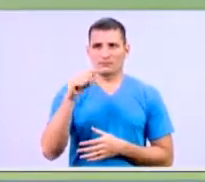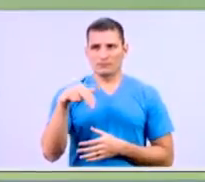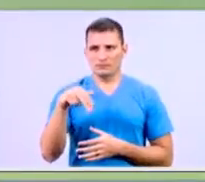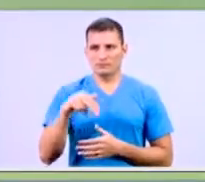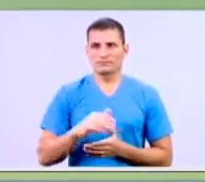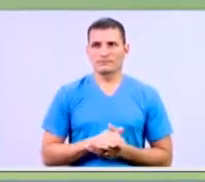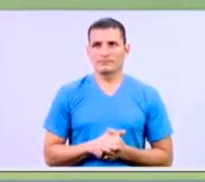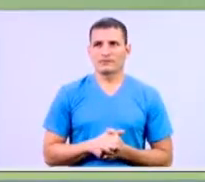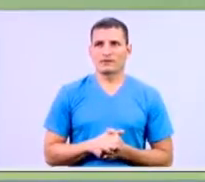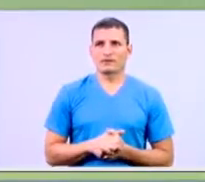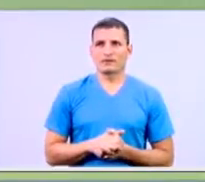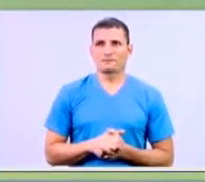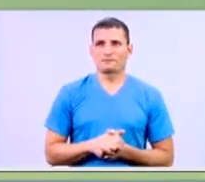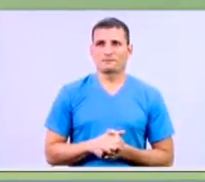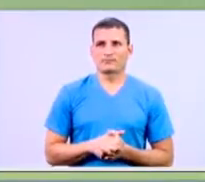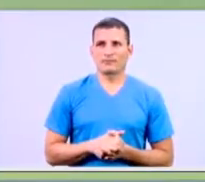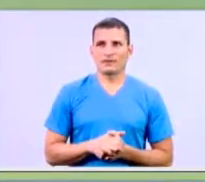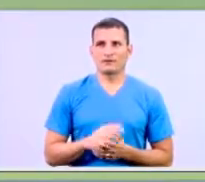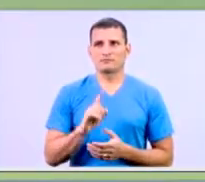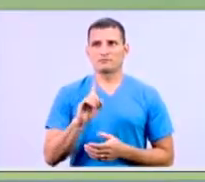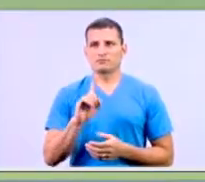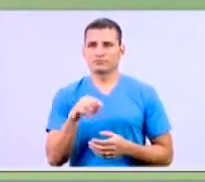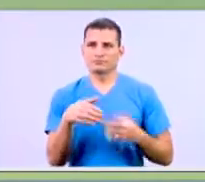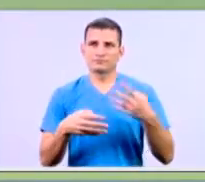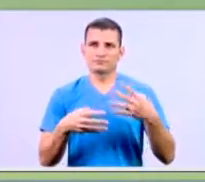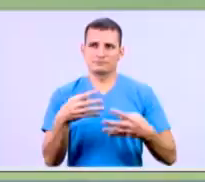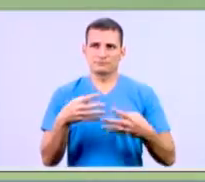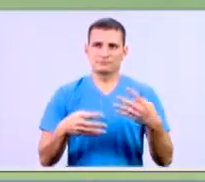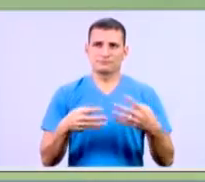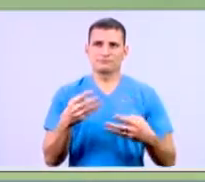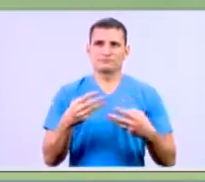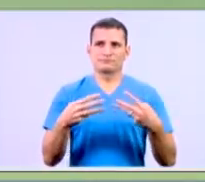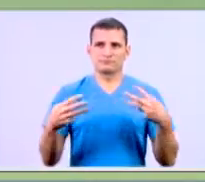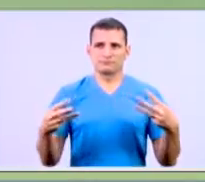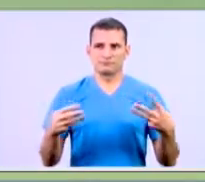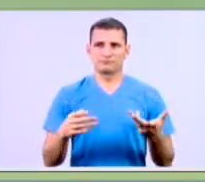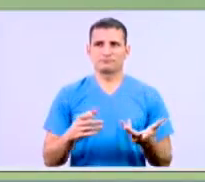é um elemento aí que atrapalha bastante a rede, porque a